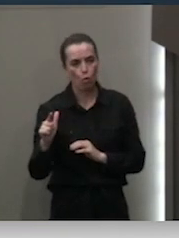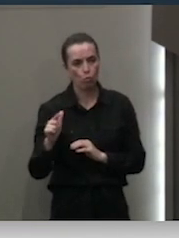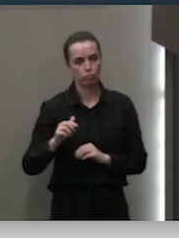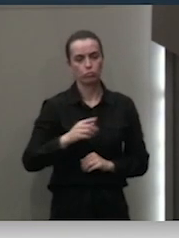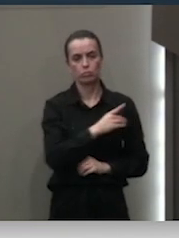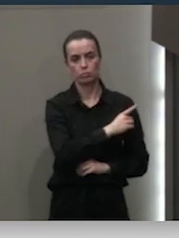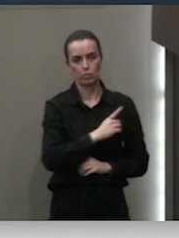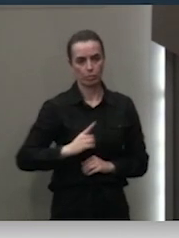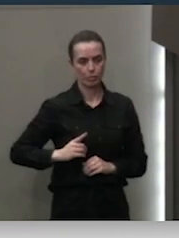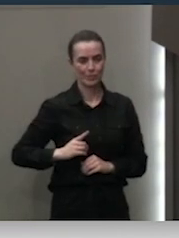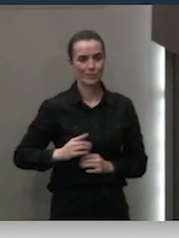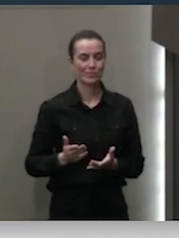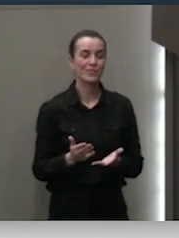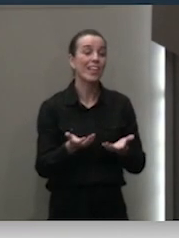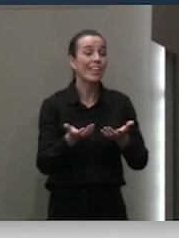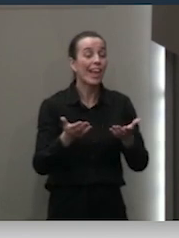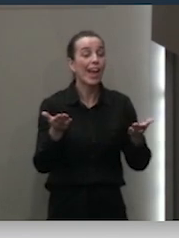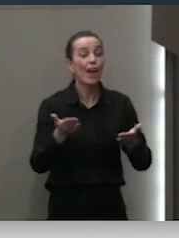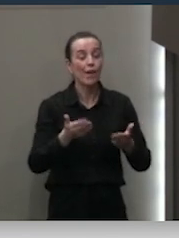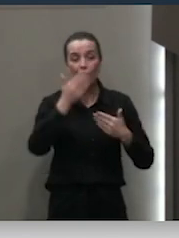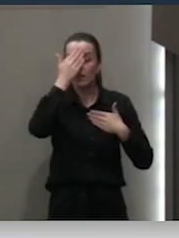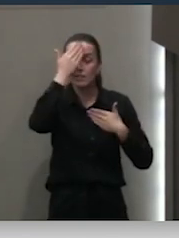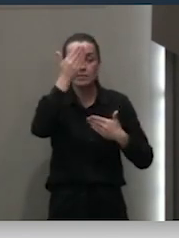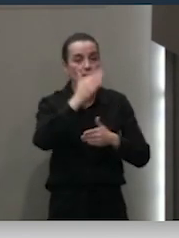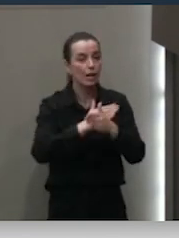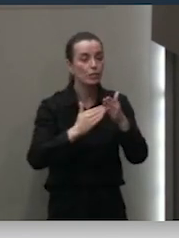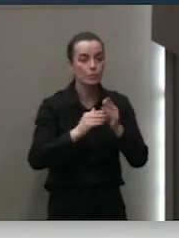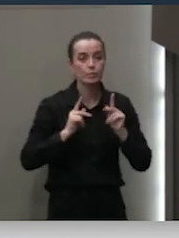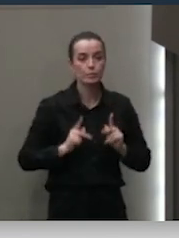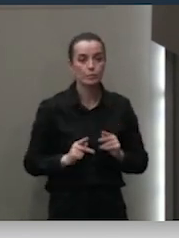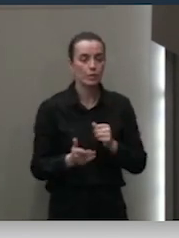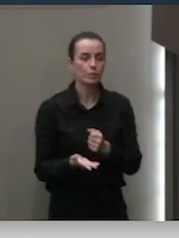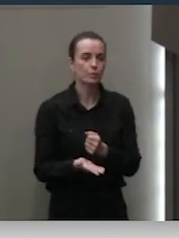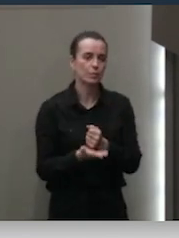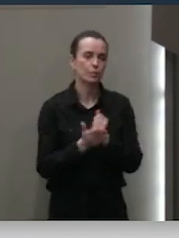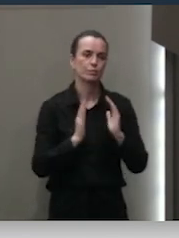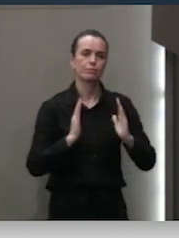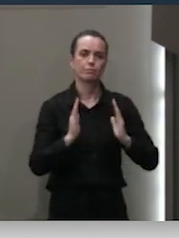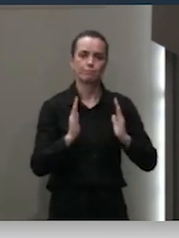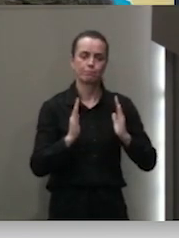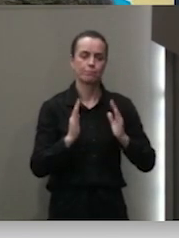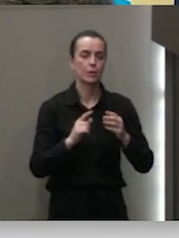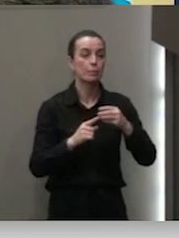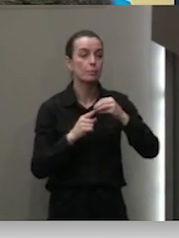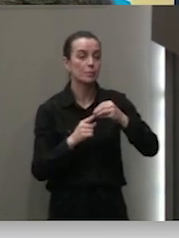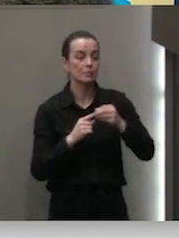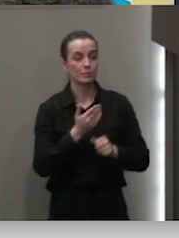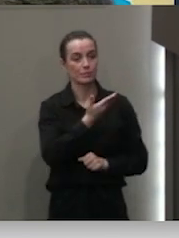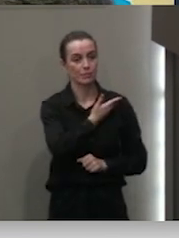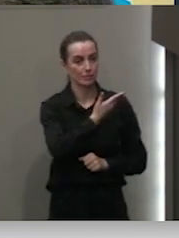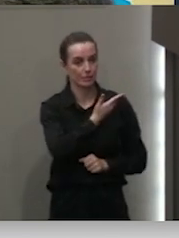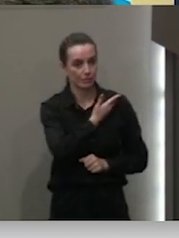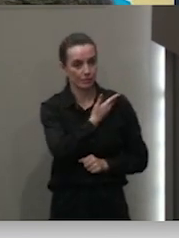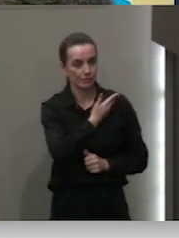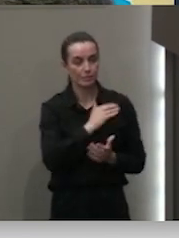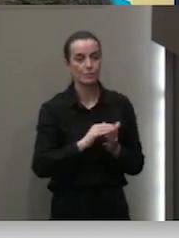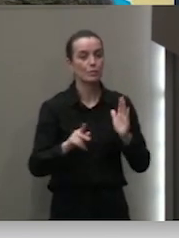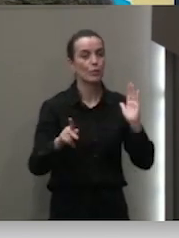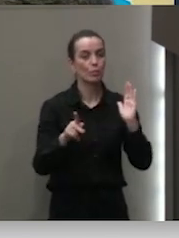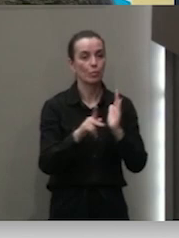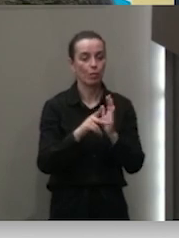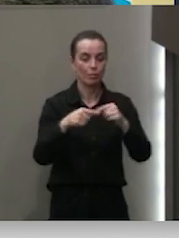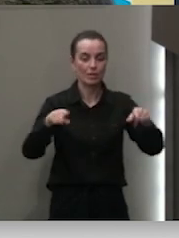fim eu queria agradecer a todas as pessoas que nos apoiaram nesse período todo especialmente os amigos o gabinete